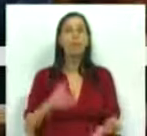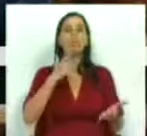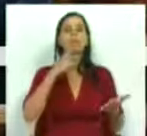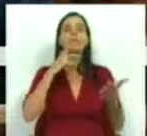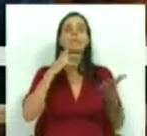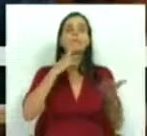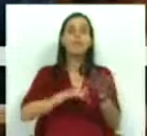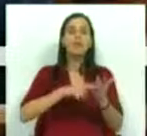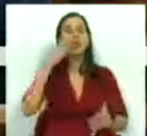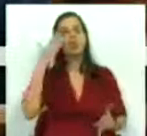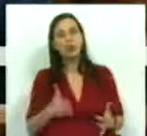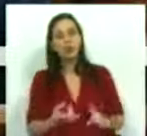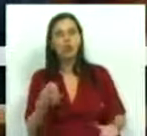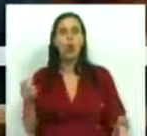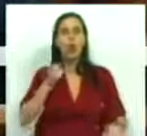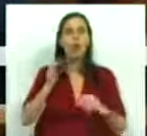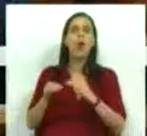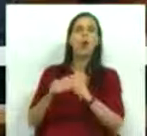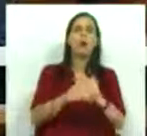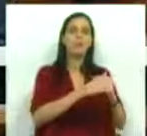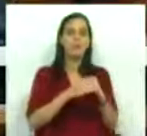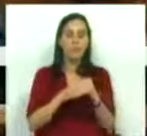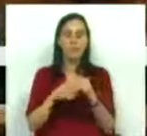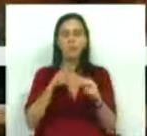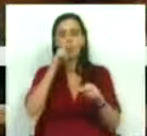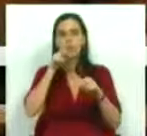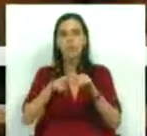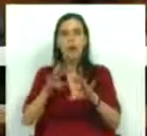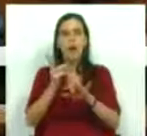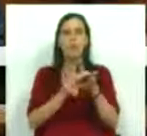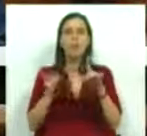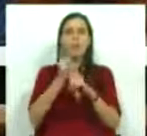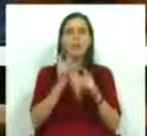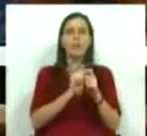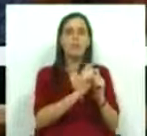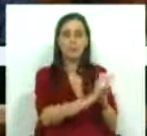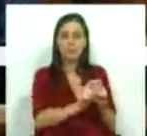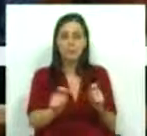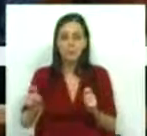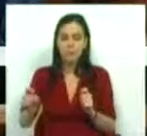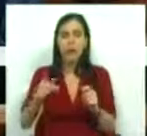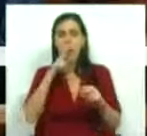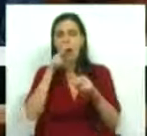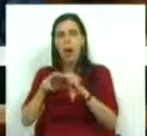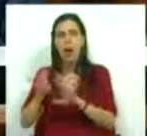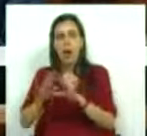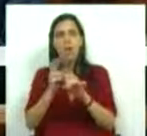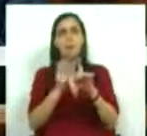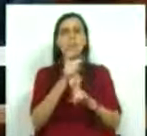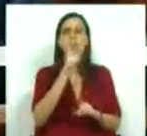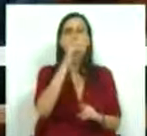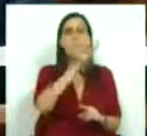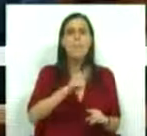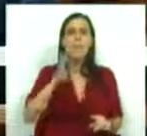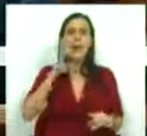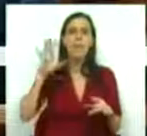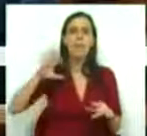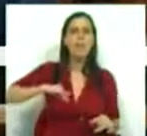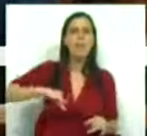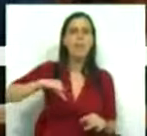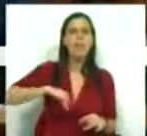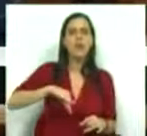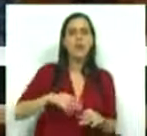É ou não é justo e equitativo não congelar o aumento das prestações mais baixas, que abrangem cerca de 1 milhão de